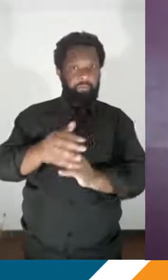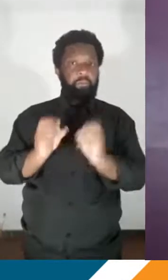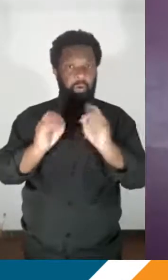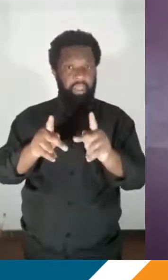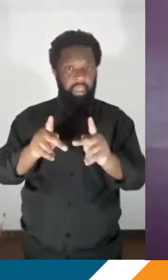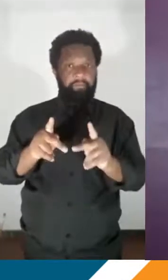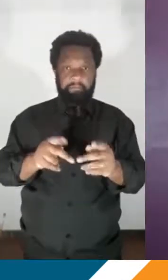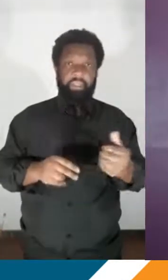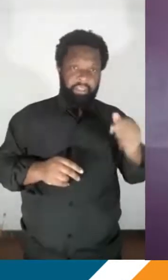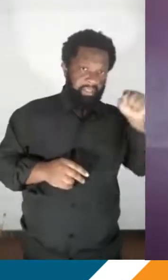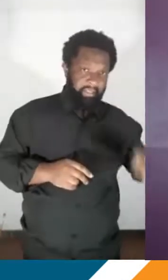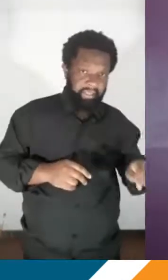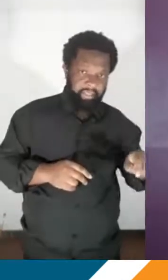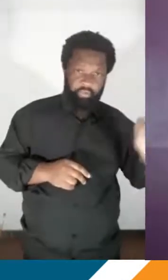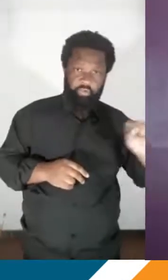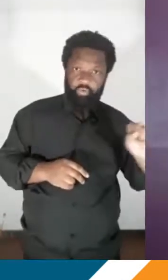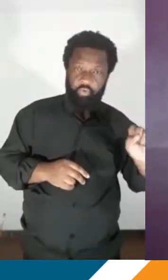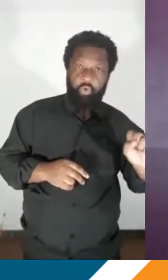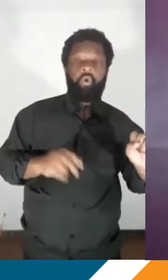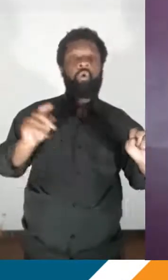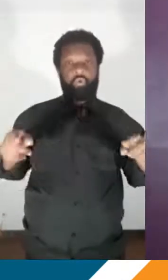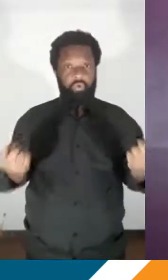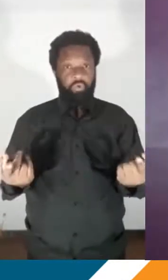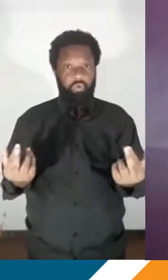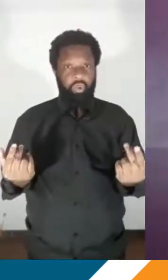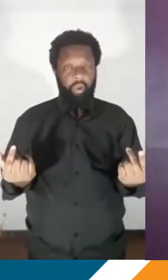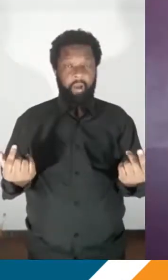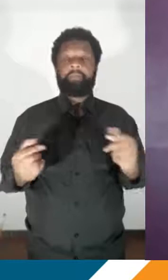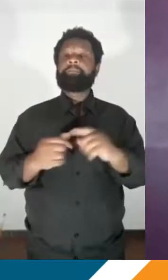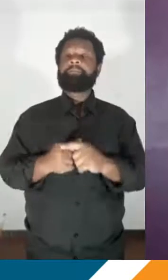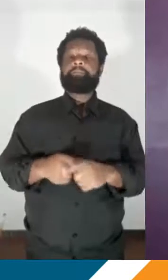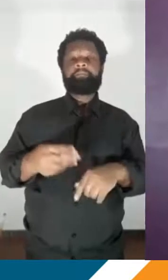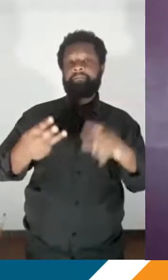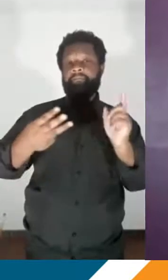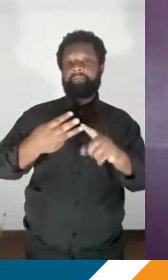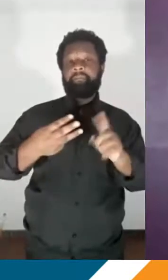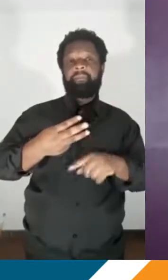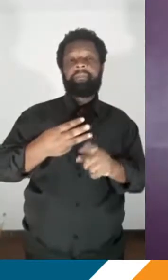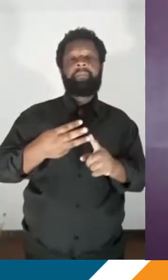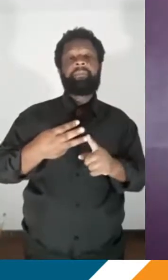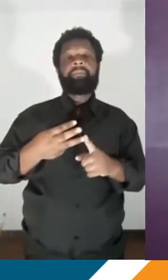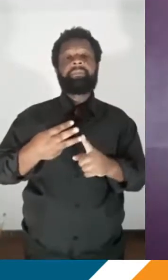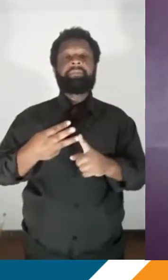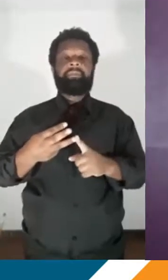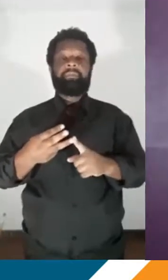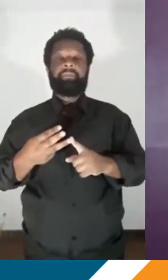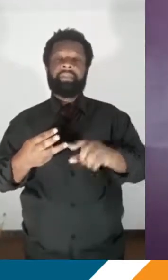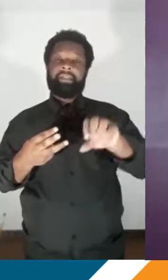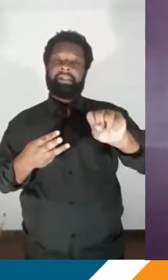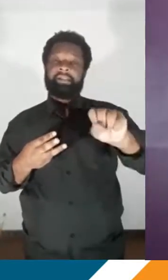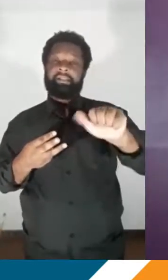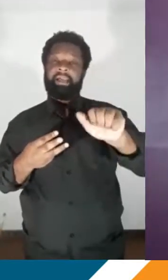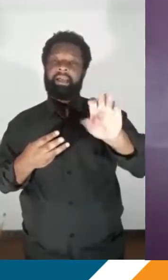limite, ou seja, a quantidade de soluto é idêntica à quantidade de soluto que esse solvente consegue comportar. E eu